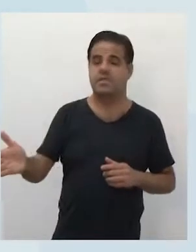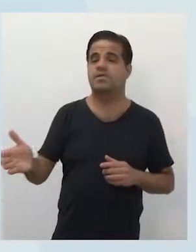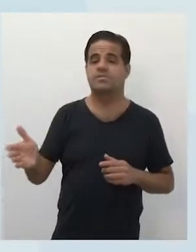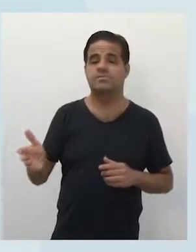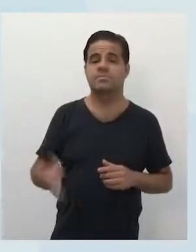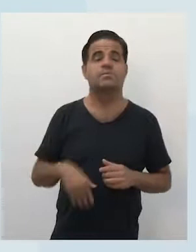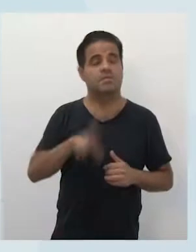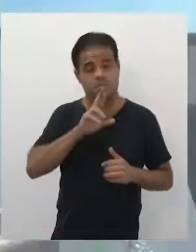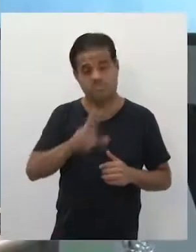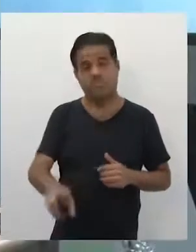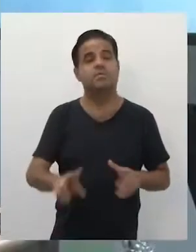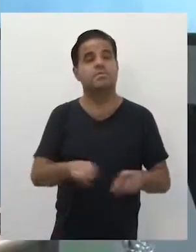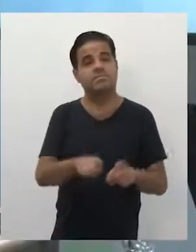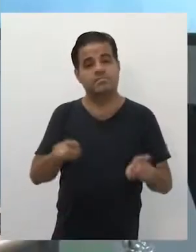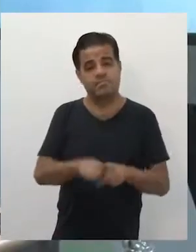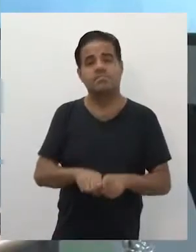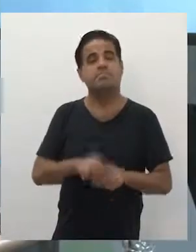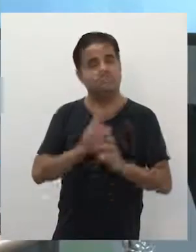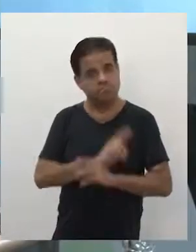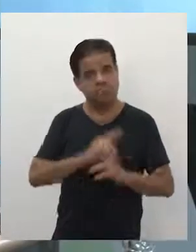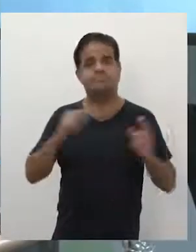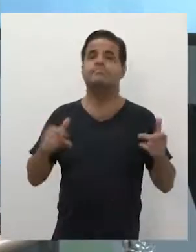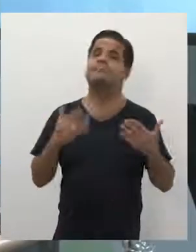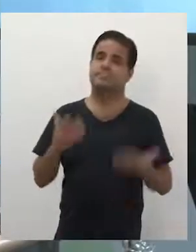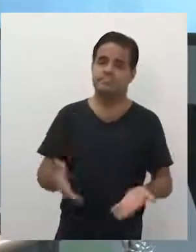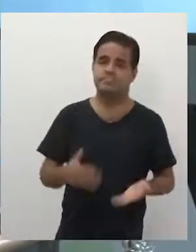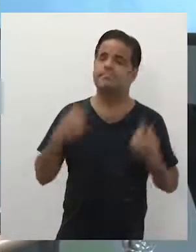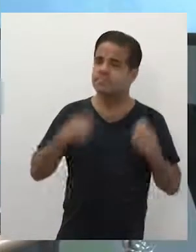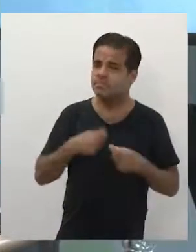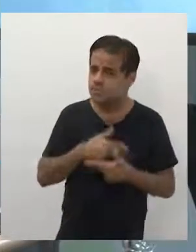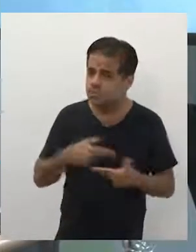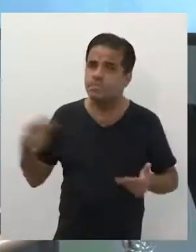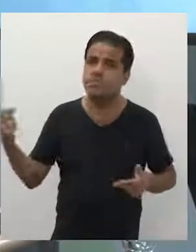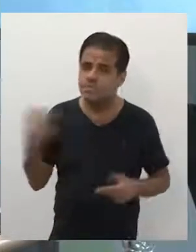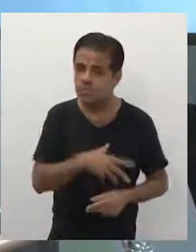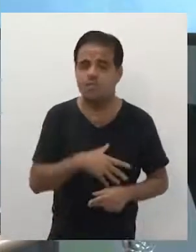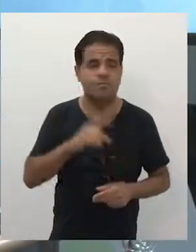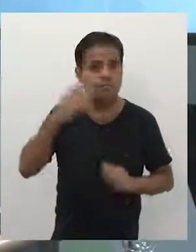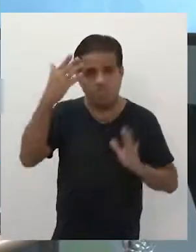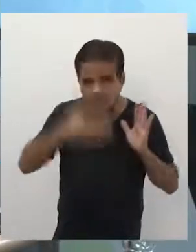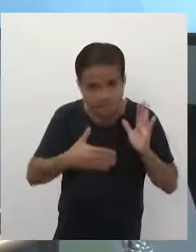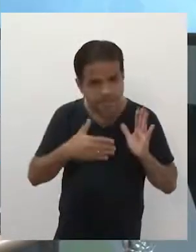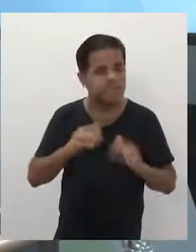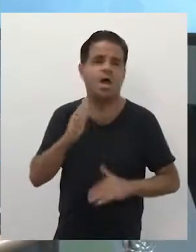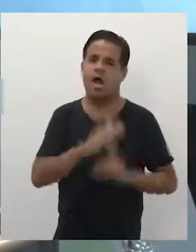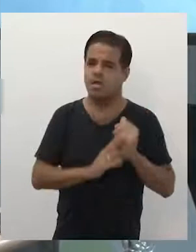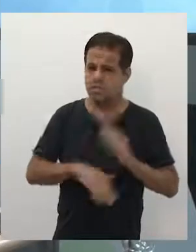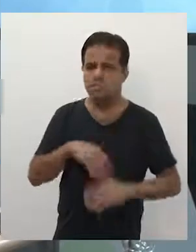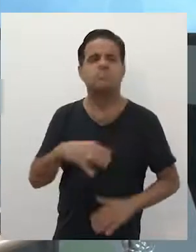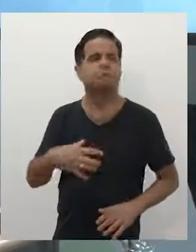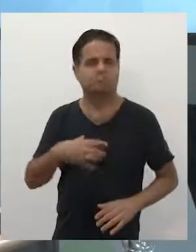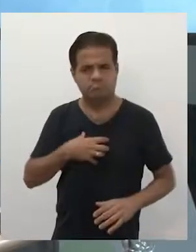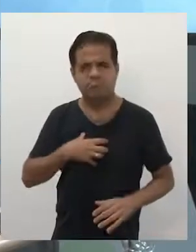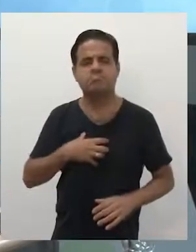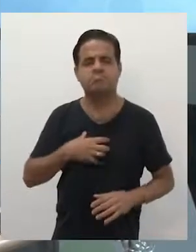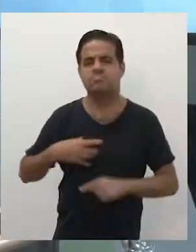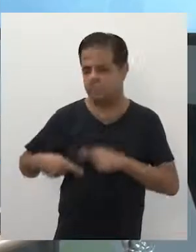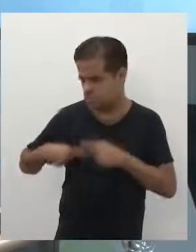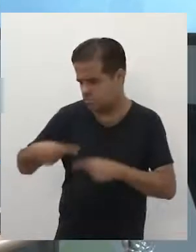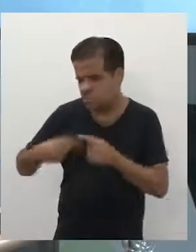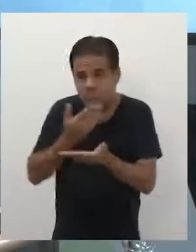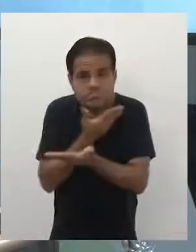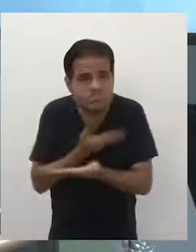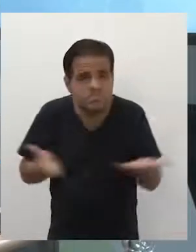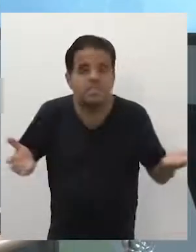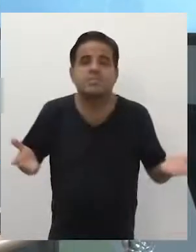E respostas também sem precedentes. Ou seja, precisamos de coisas novas. Não só promessas, ações, atitudes. Geração